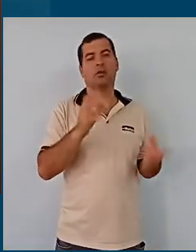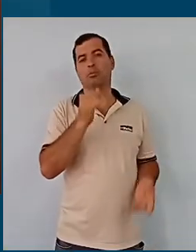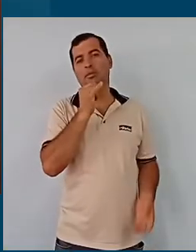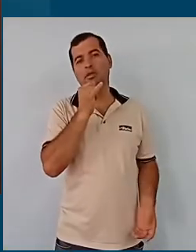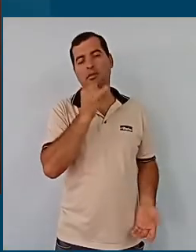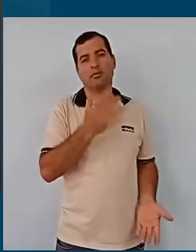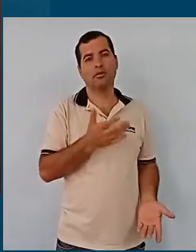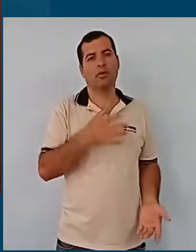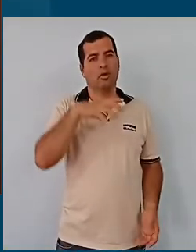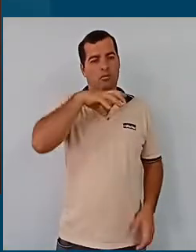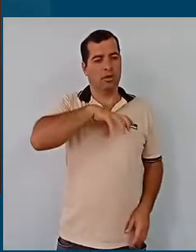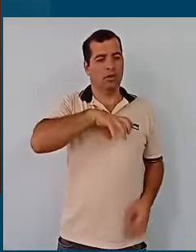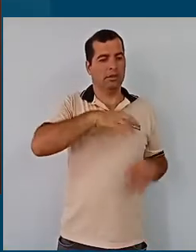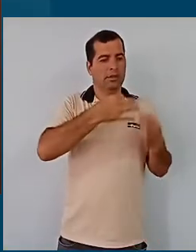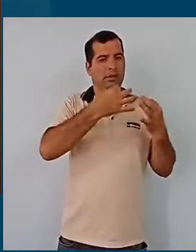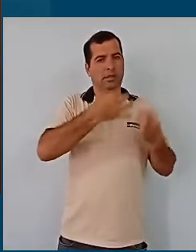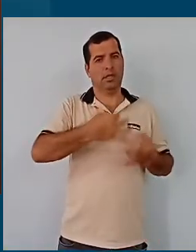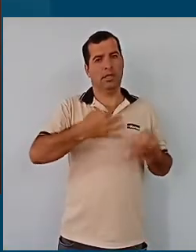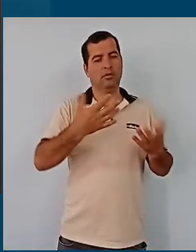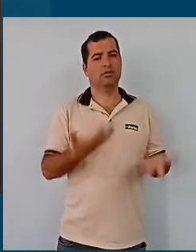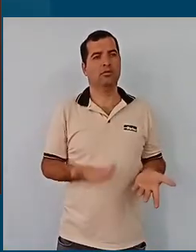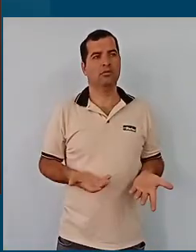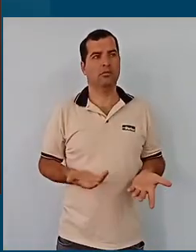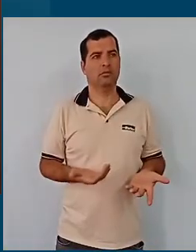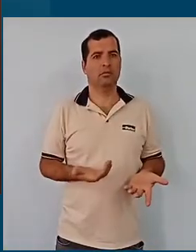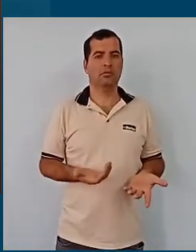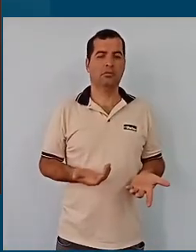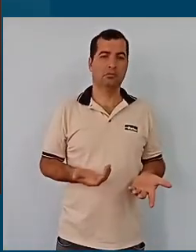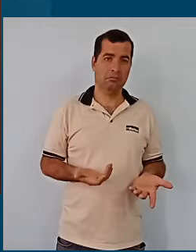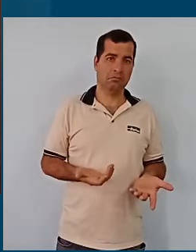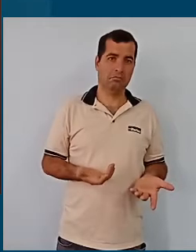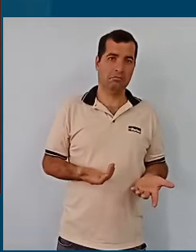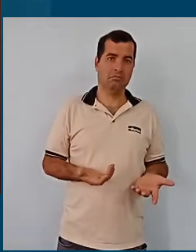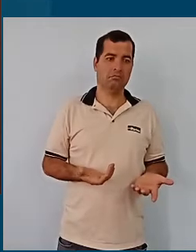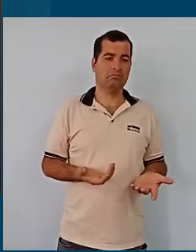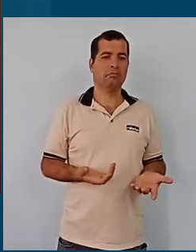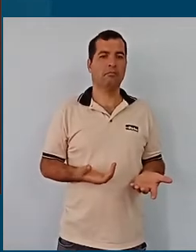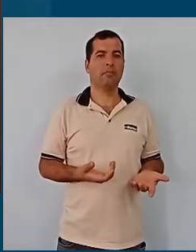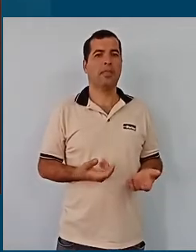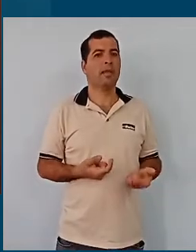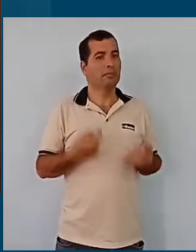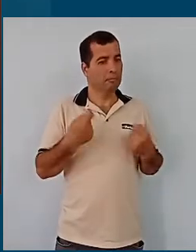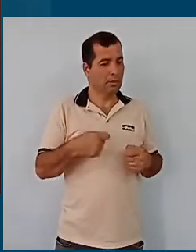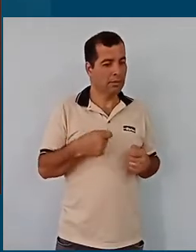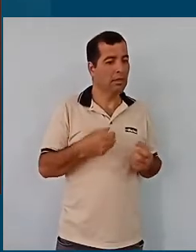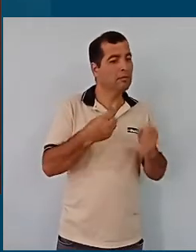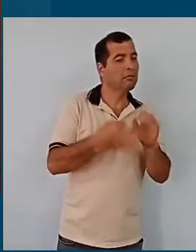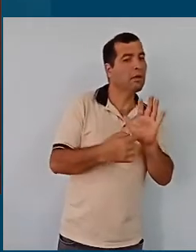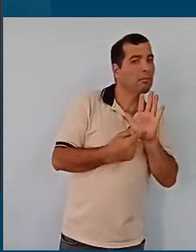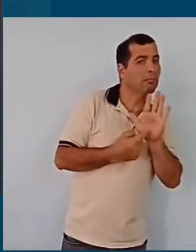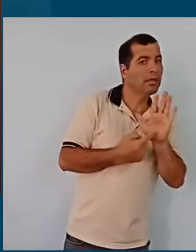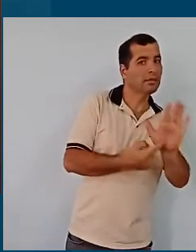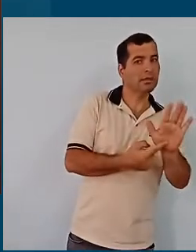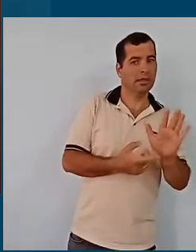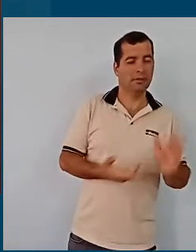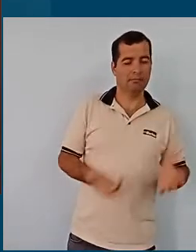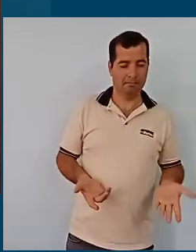O português correto, que nós não precisamos corrigir nas crianças, mas a gente apresenta,